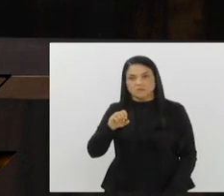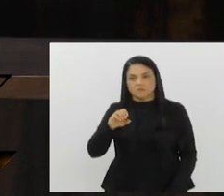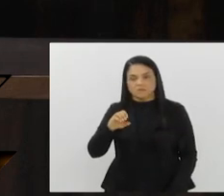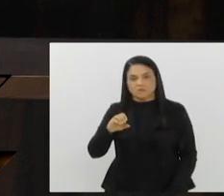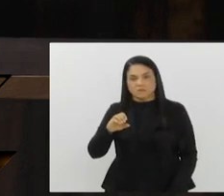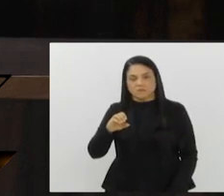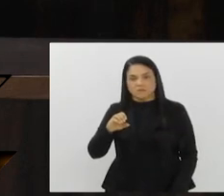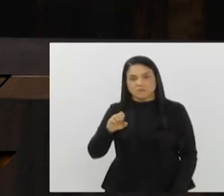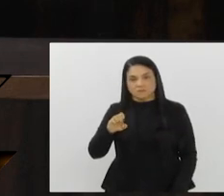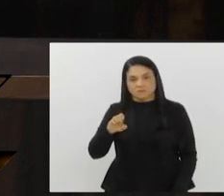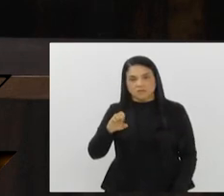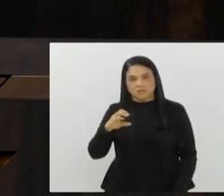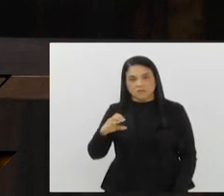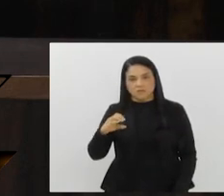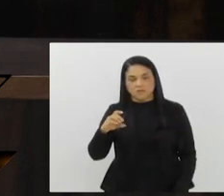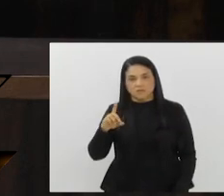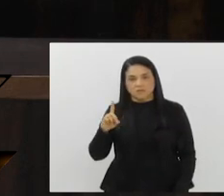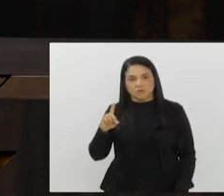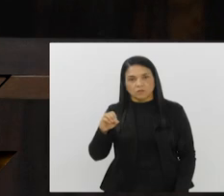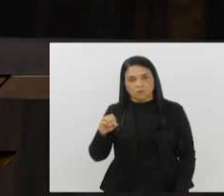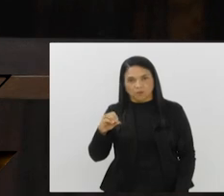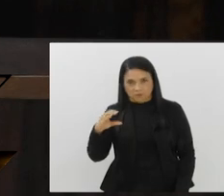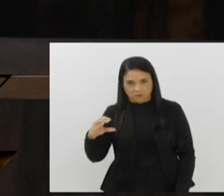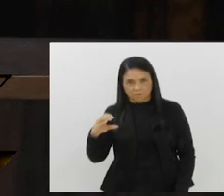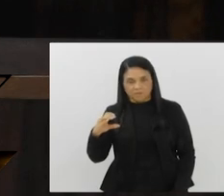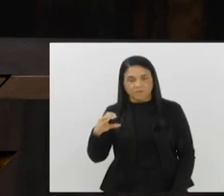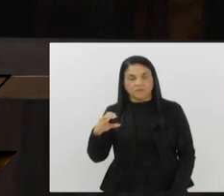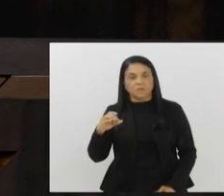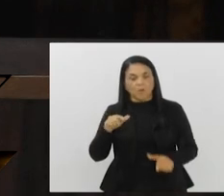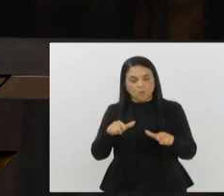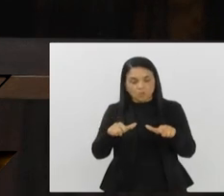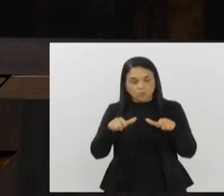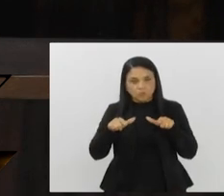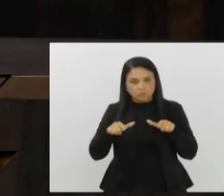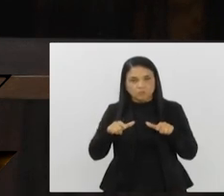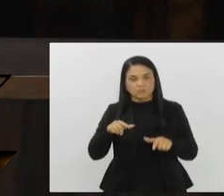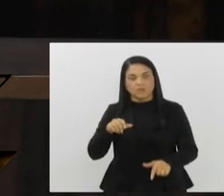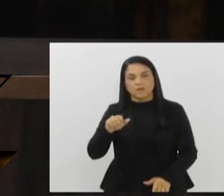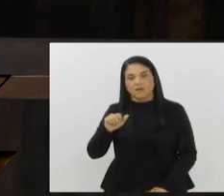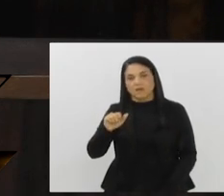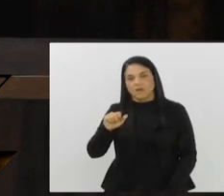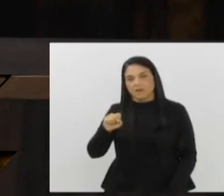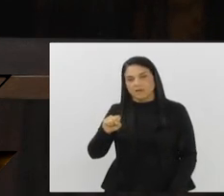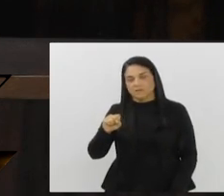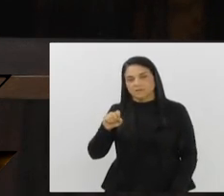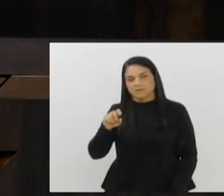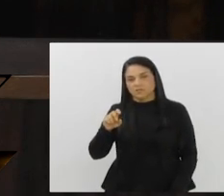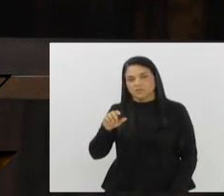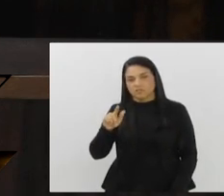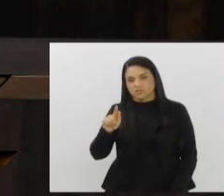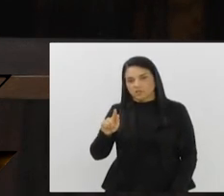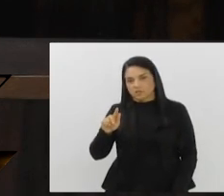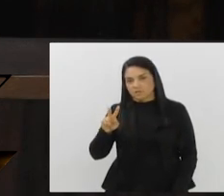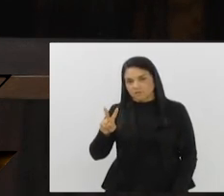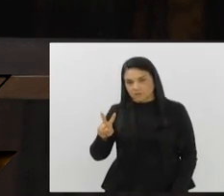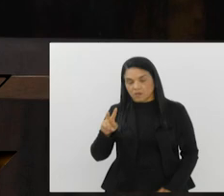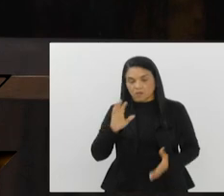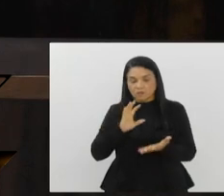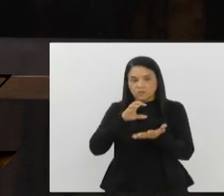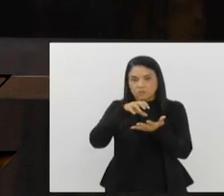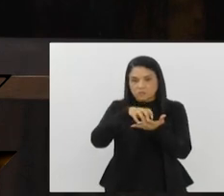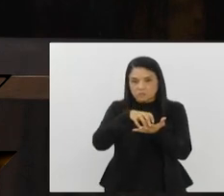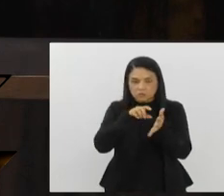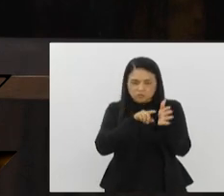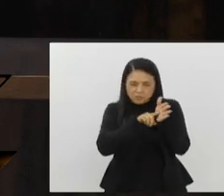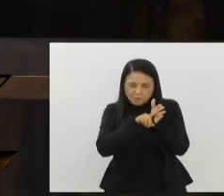Moção não era uma medalha era uma Moção o cpdoc da FGV que é um centro de de pesquisa de documentação de